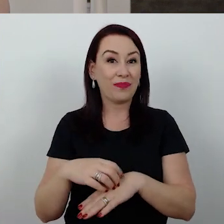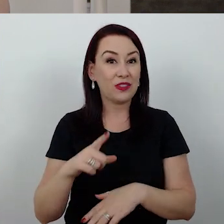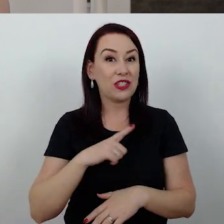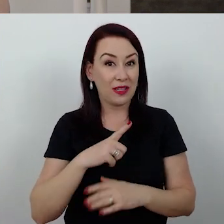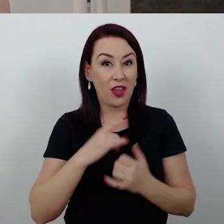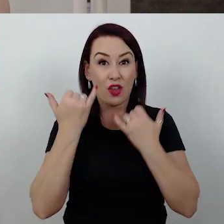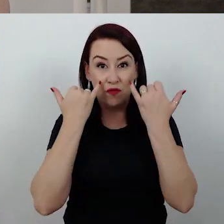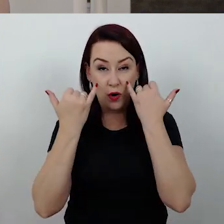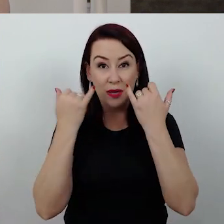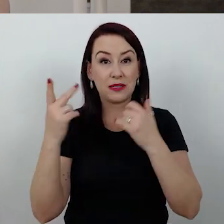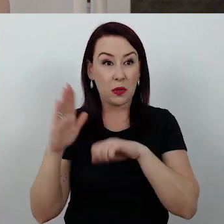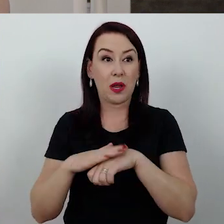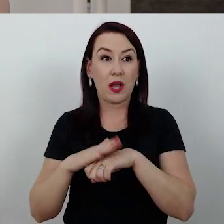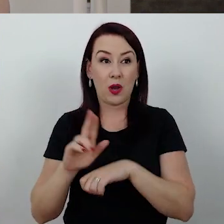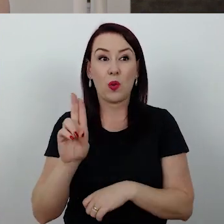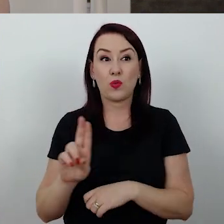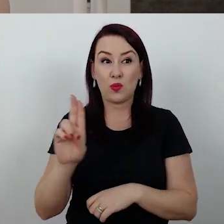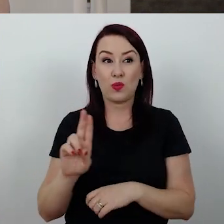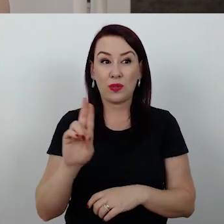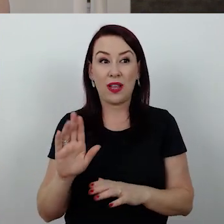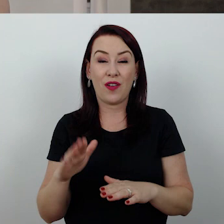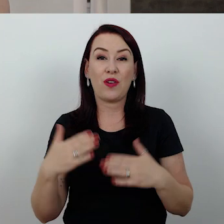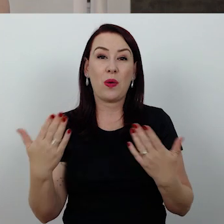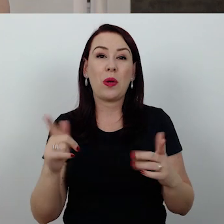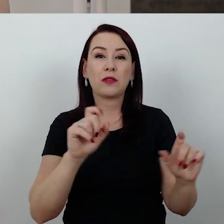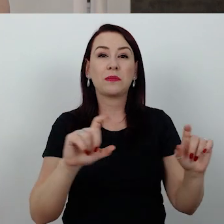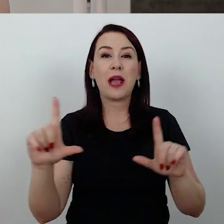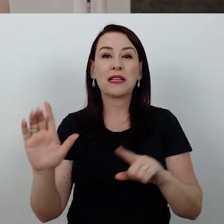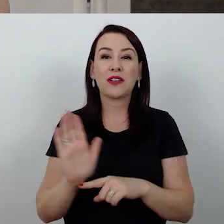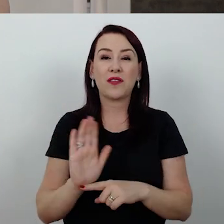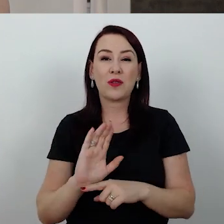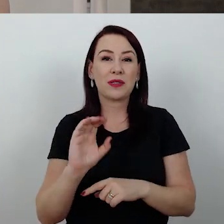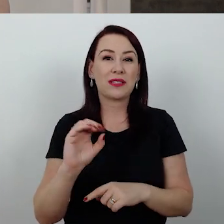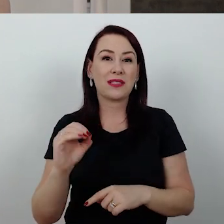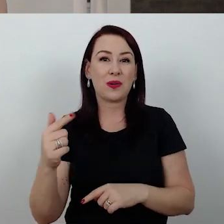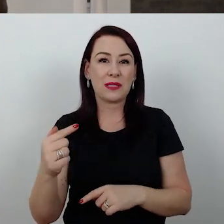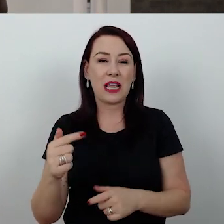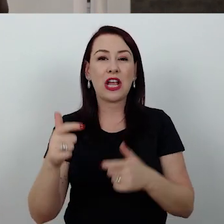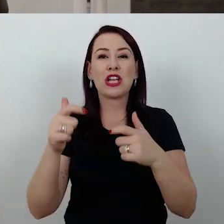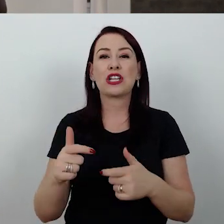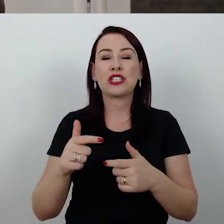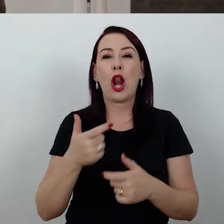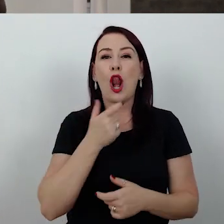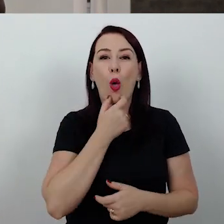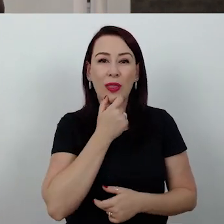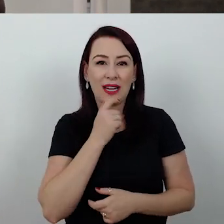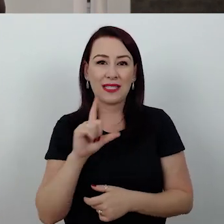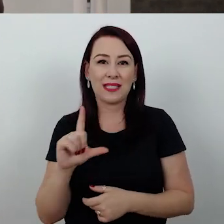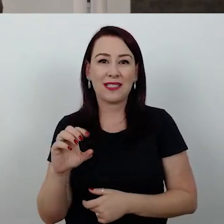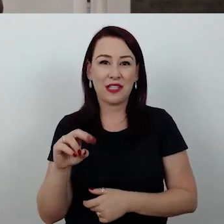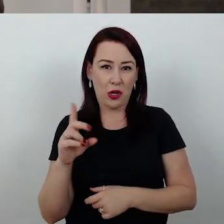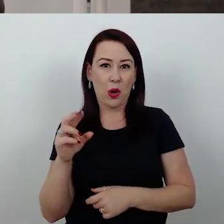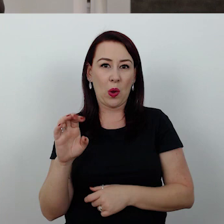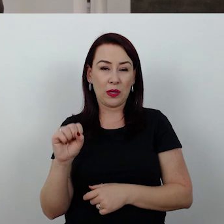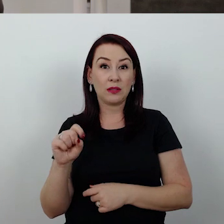minhas apresentações, que, assim, quando passa um 007, né, que filma em Londres, o turismo